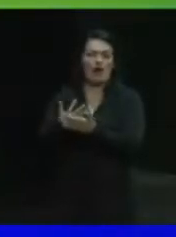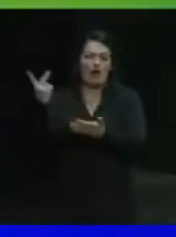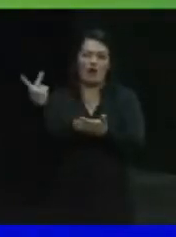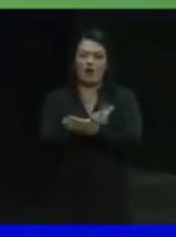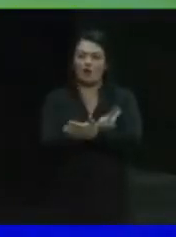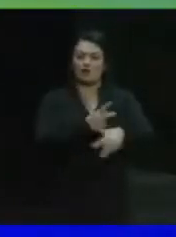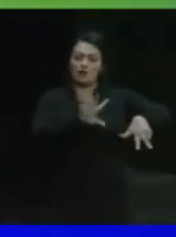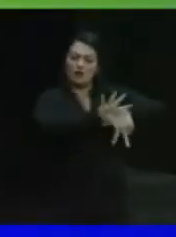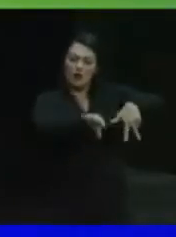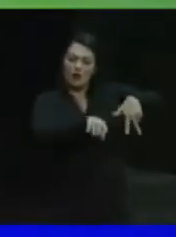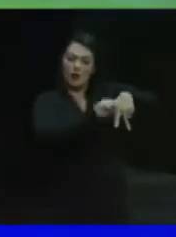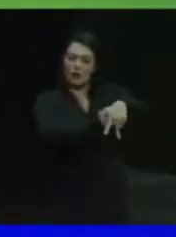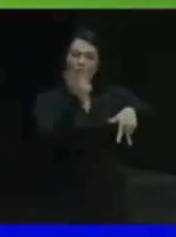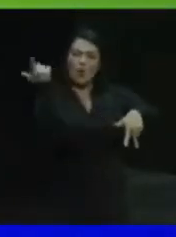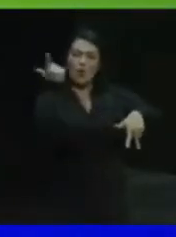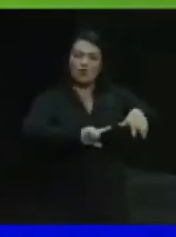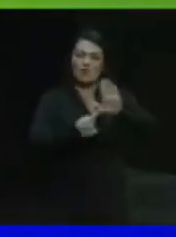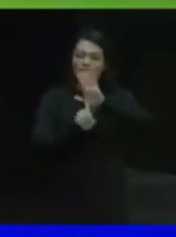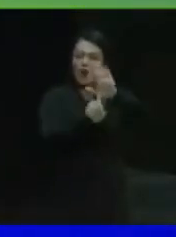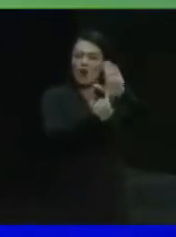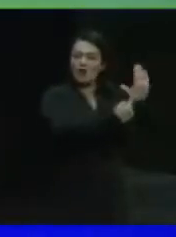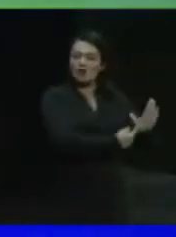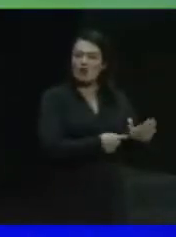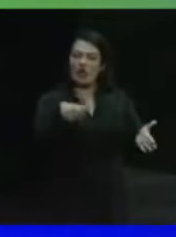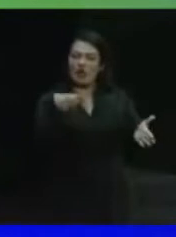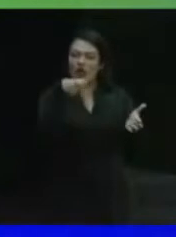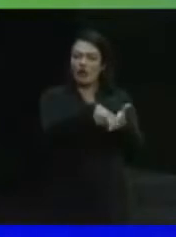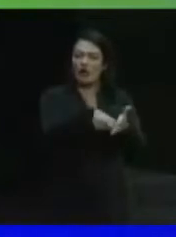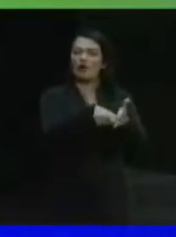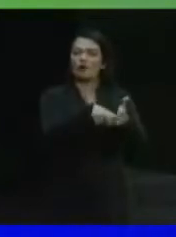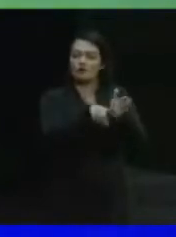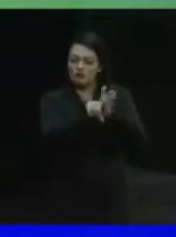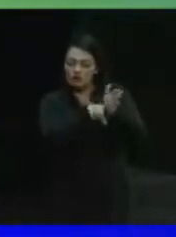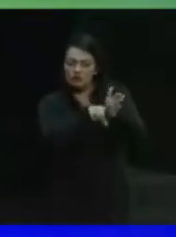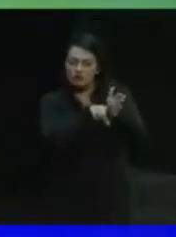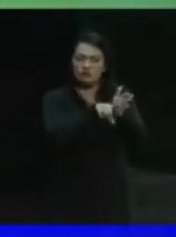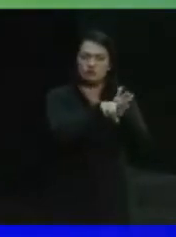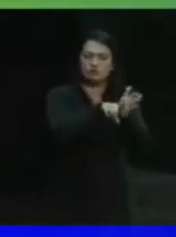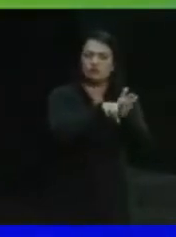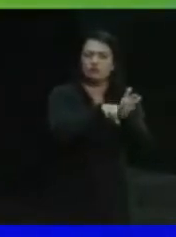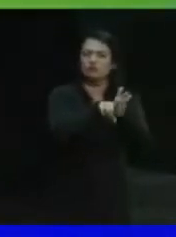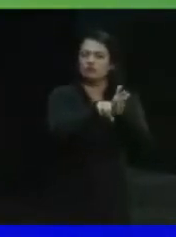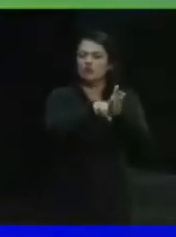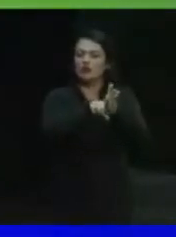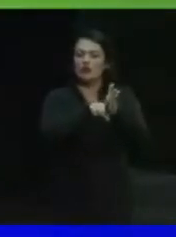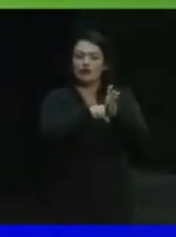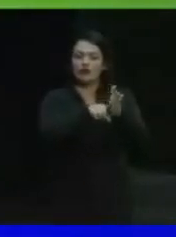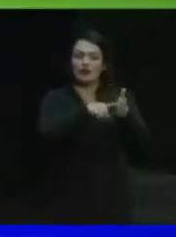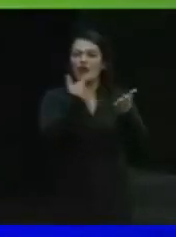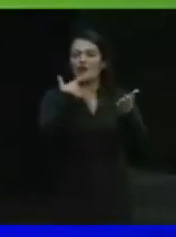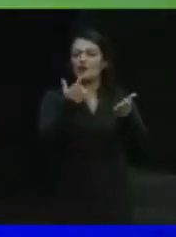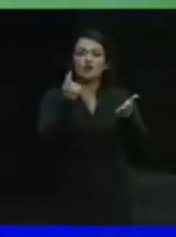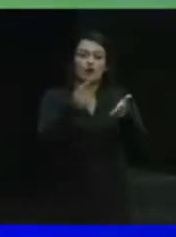de corrupção sendo revelados dia após dia. Os pichulecos, as contas na